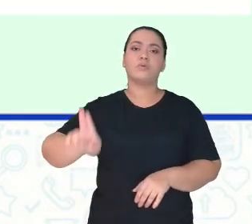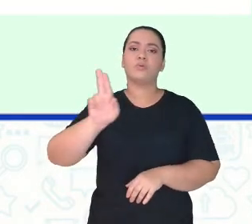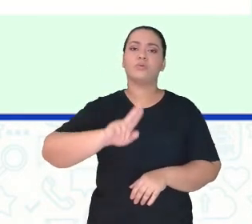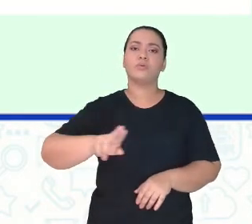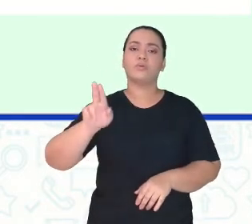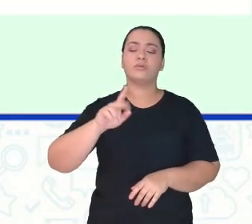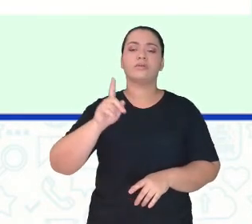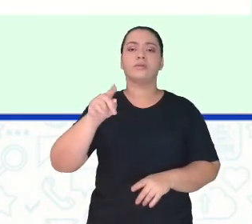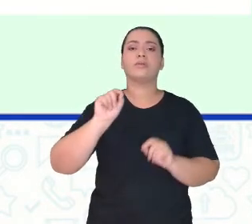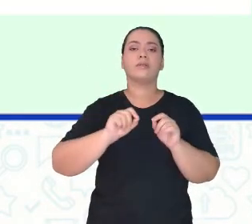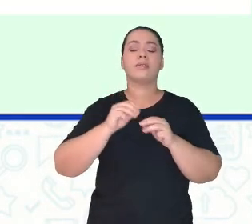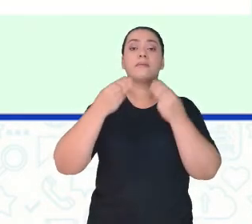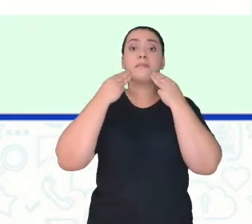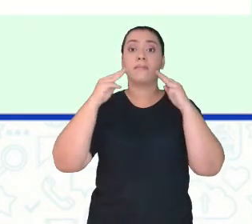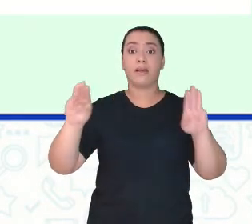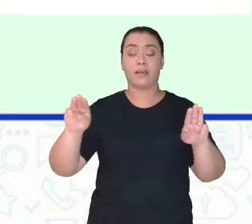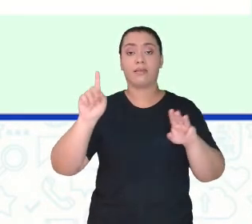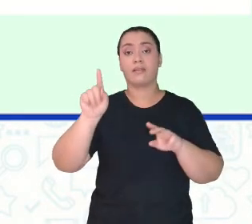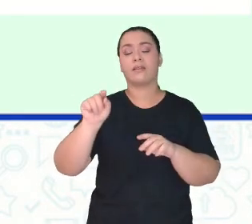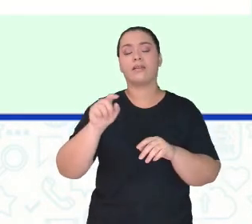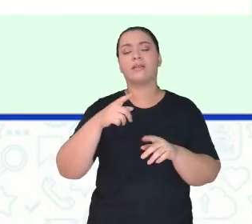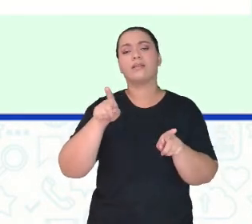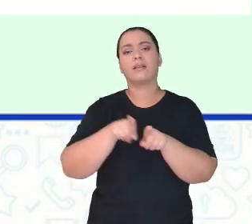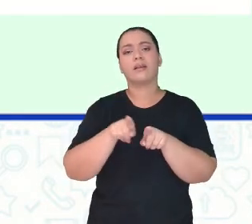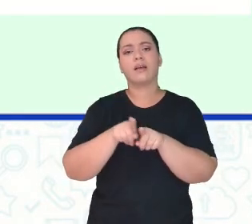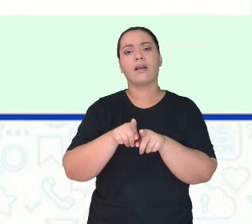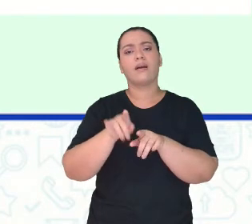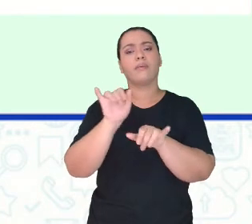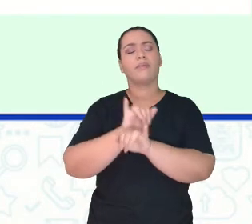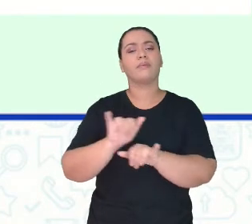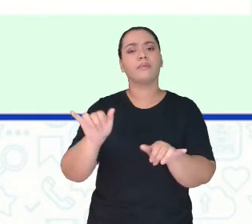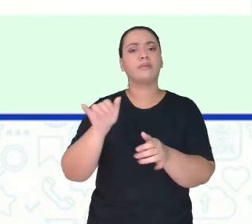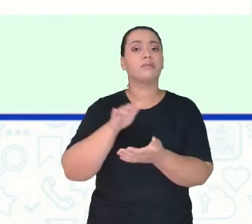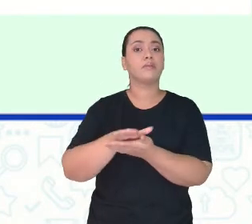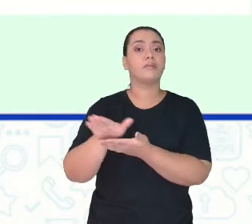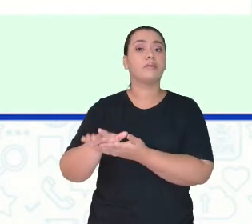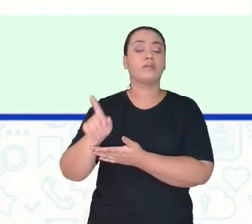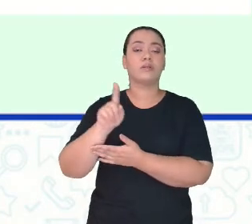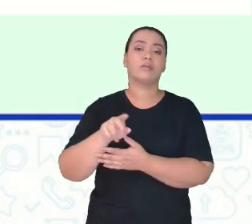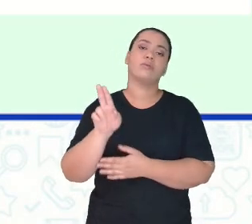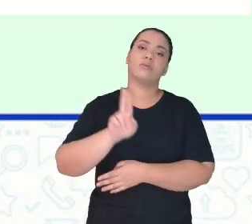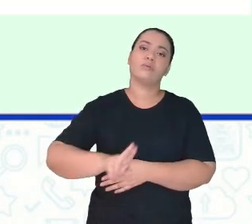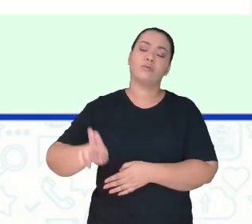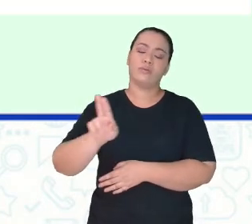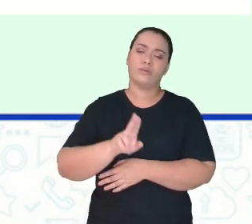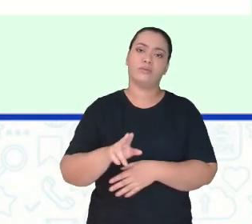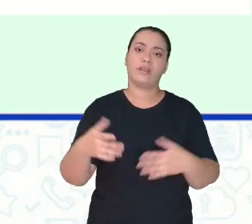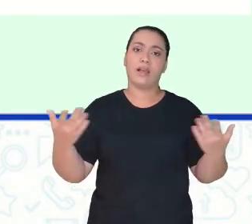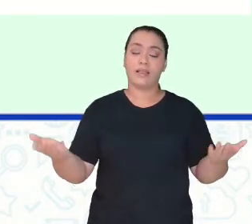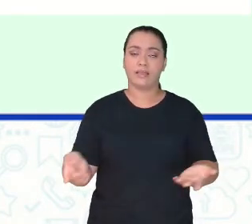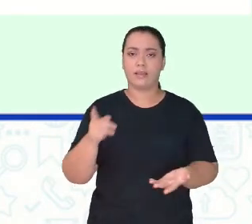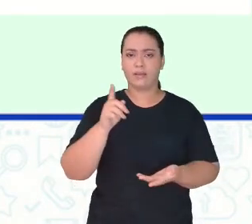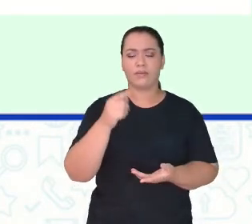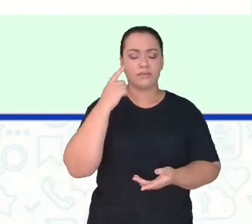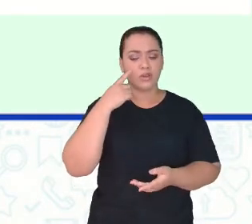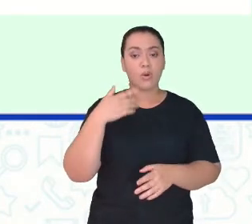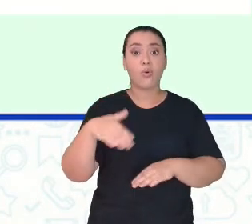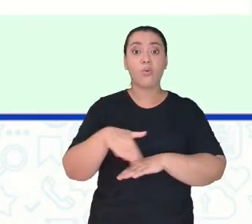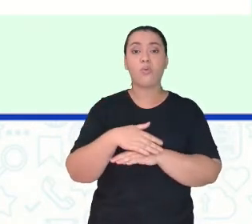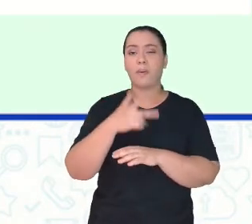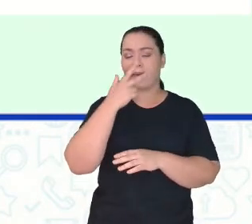para fazer marketing e propaganda, especificamente para a realização de campanhas publicitárias. Então, é aquilo ali que você pega